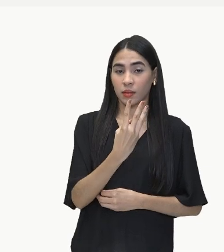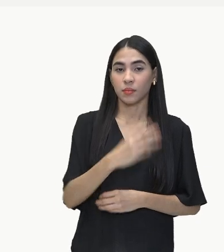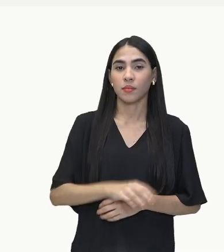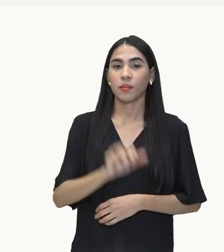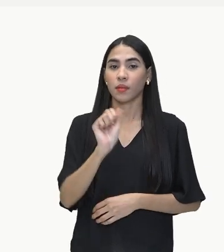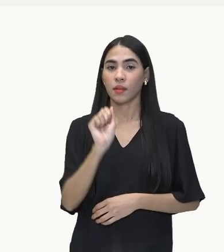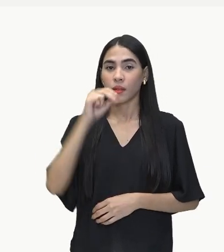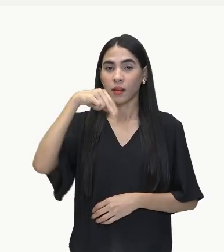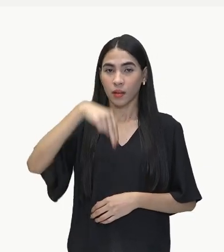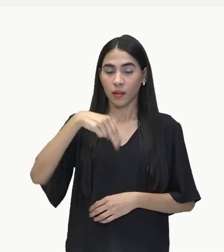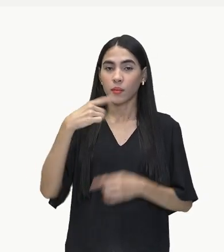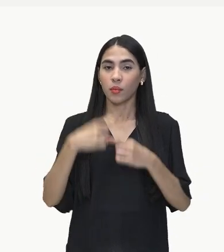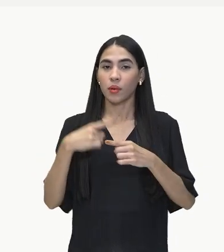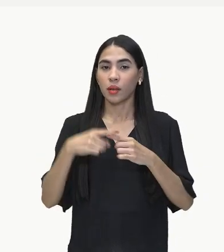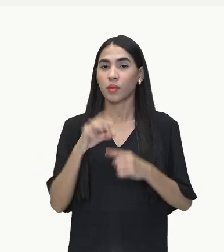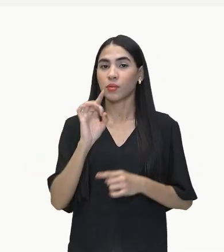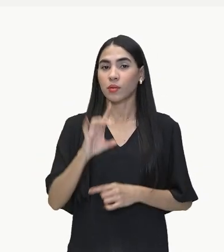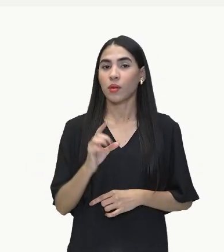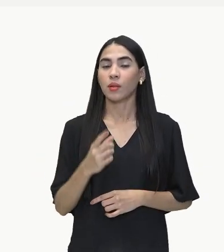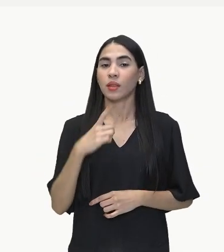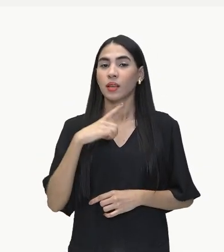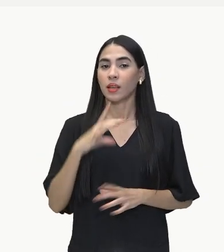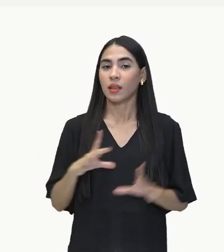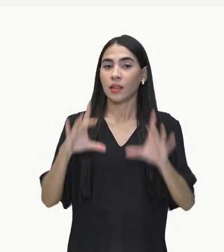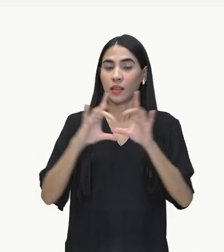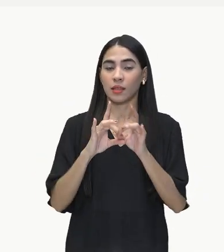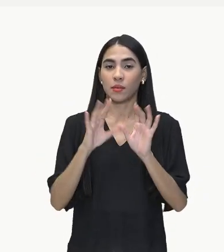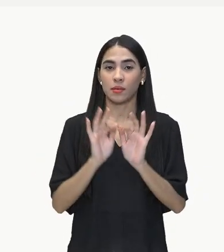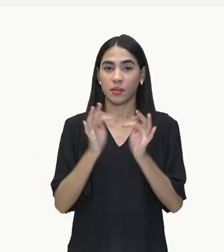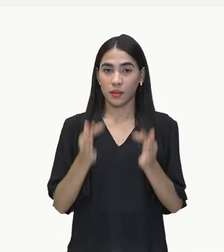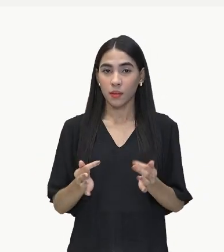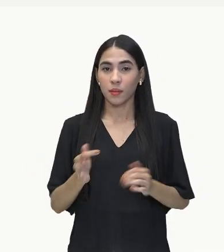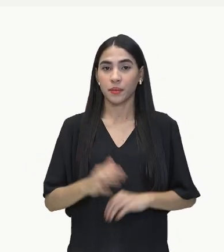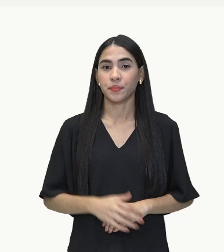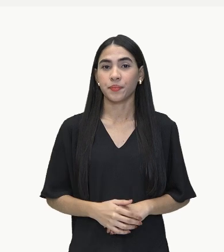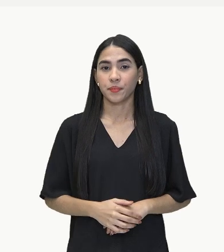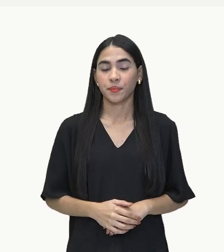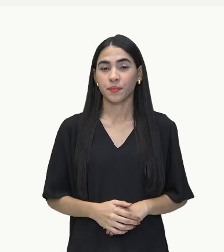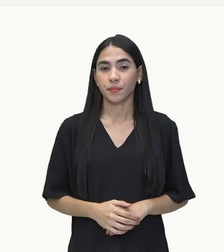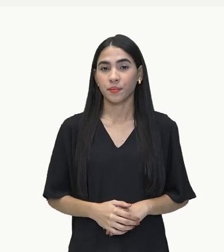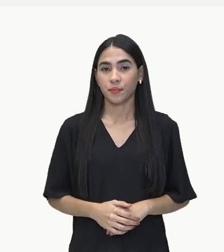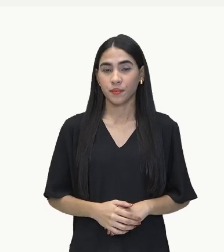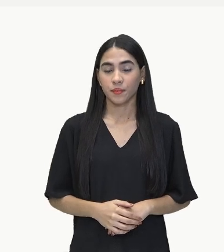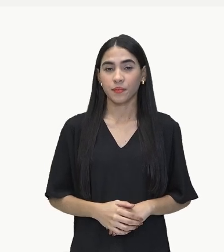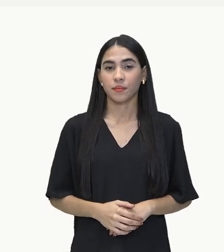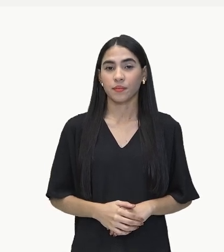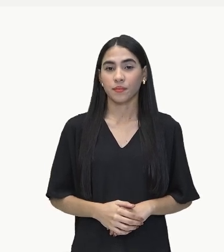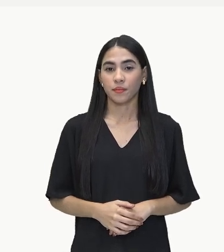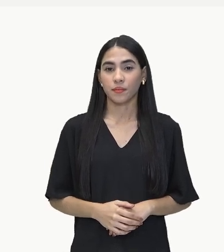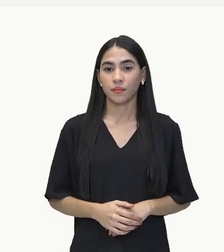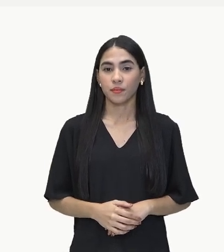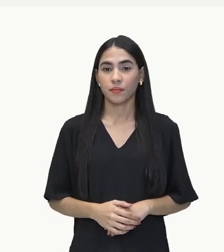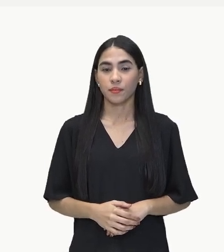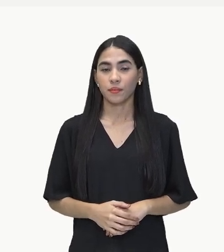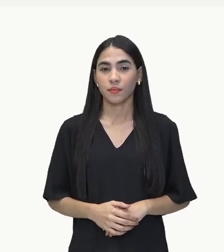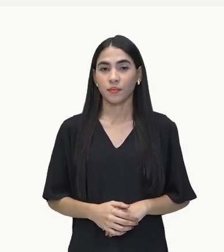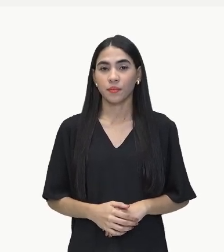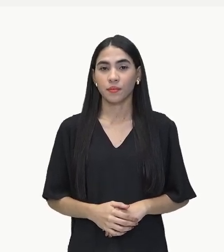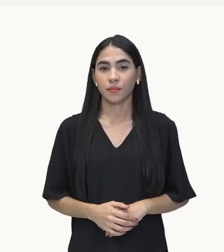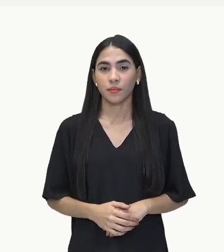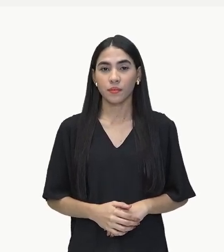an, porque só tem ligação simples. né? Ligações simples.